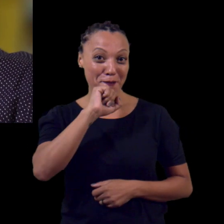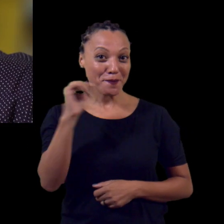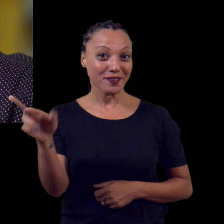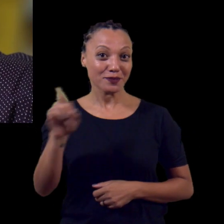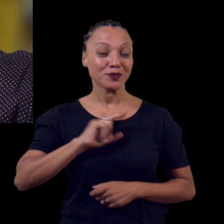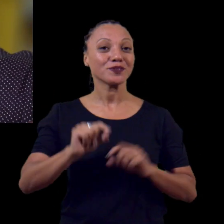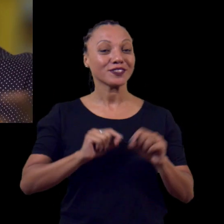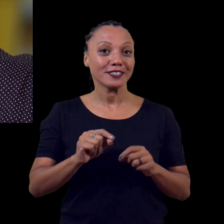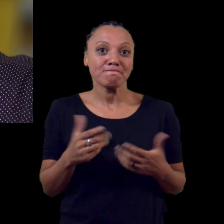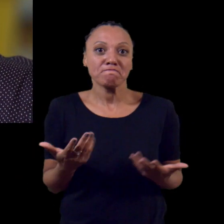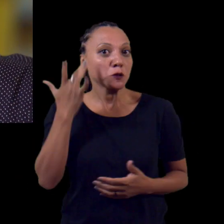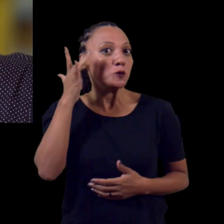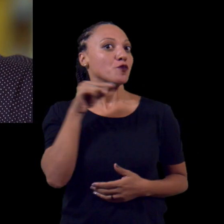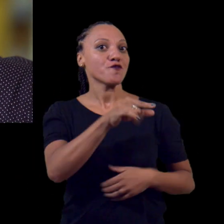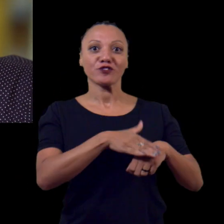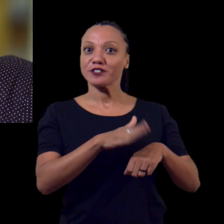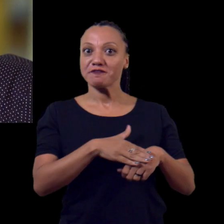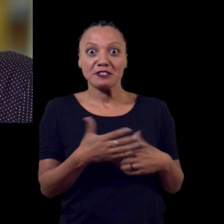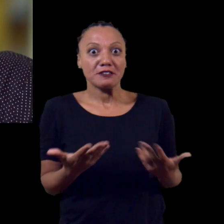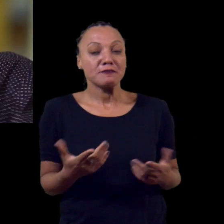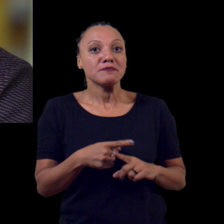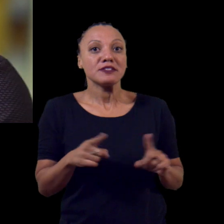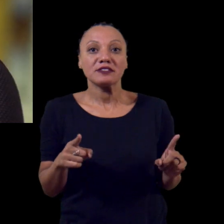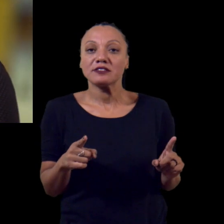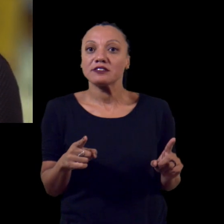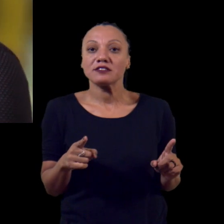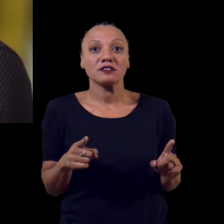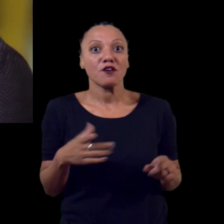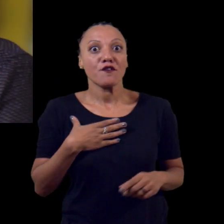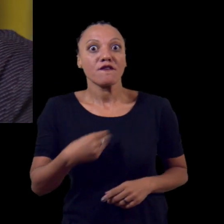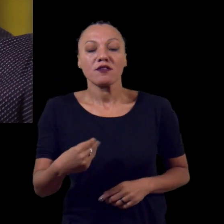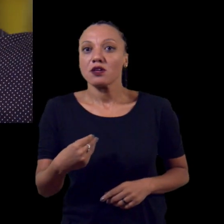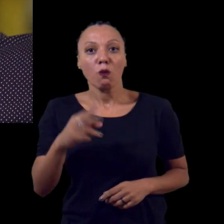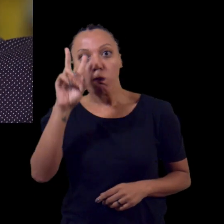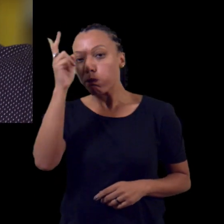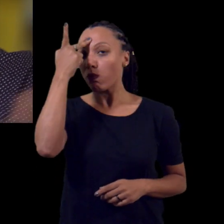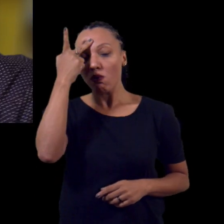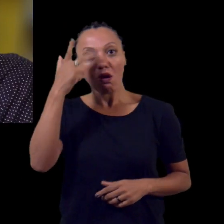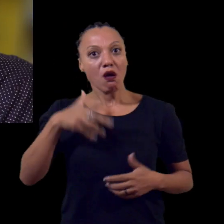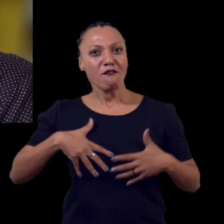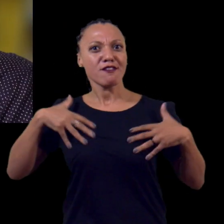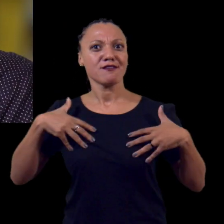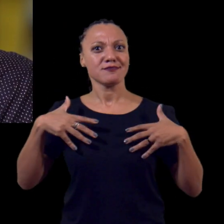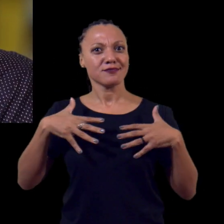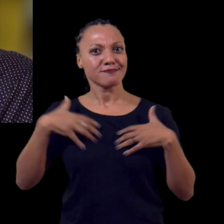filho está mais feliz, mais alegre, mais confiante, já não olha para a ponta do pé, já olha para o mundo.